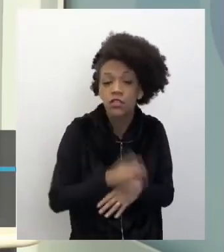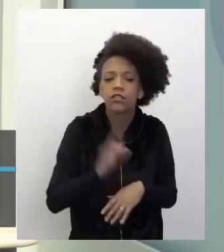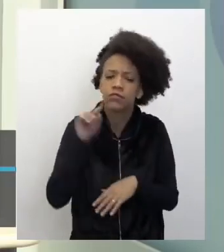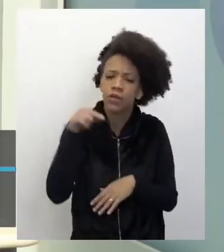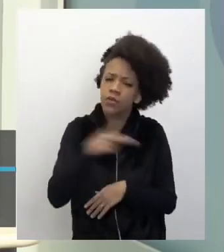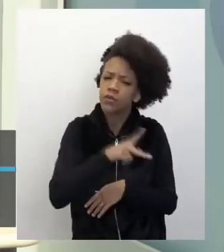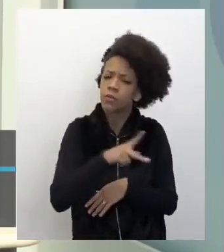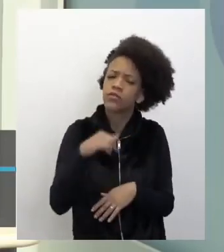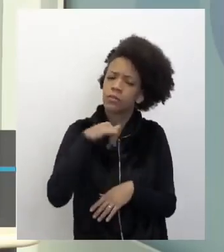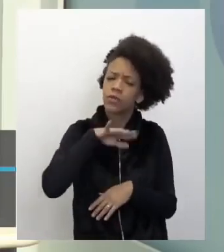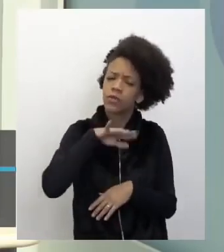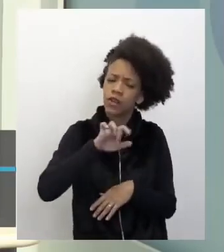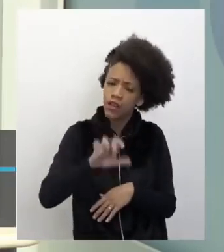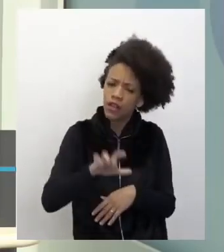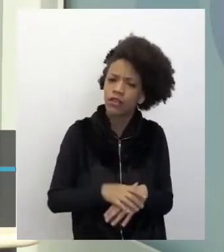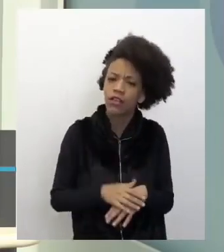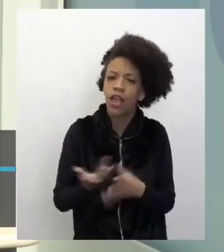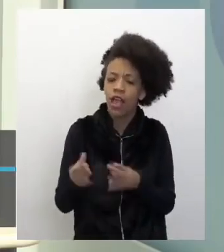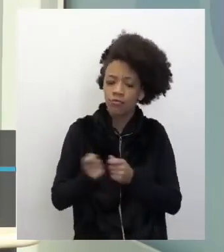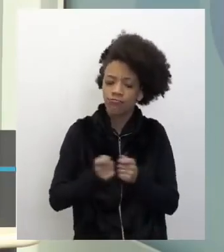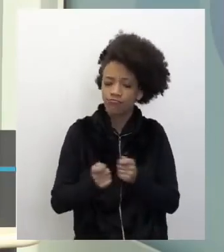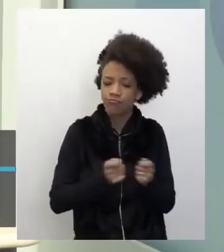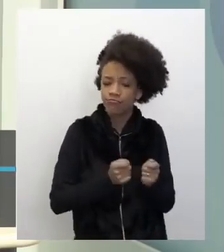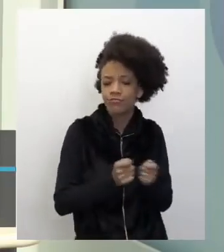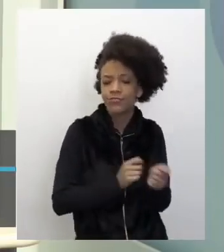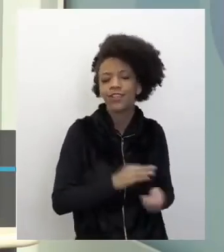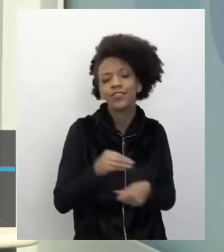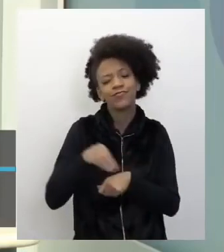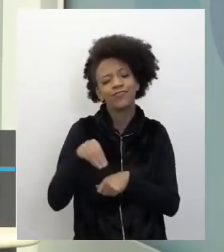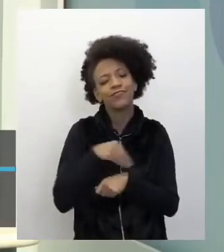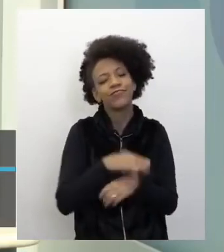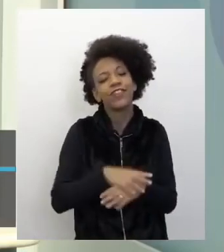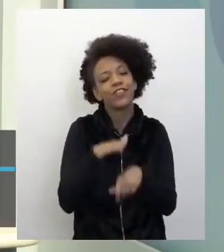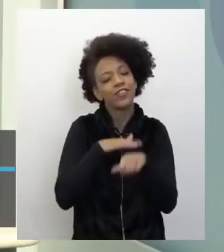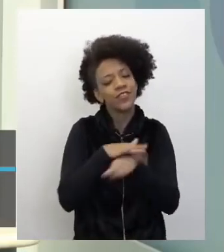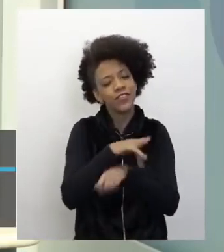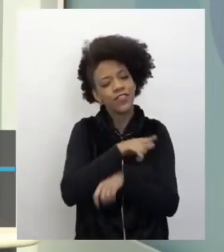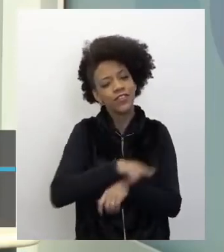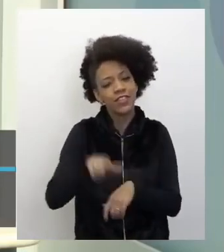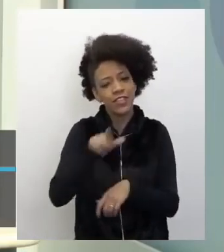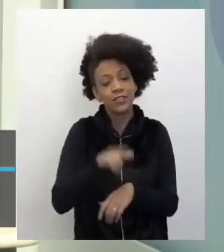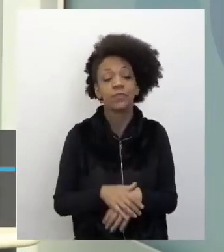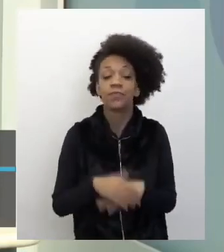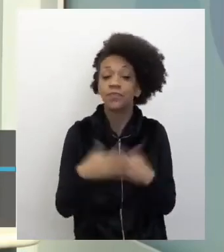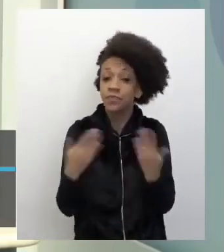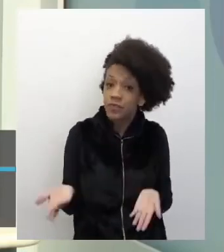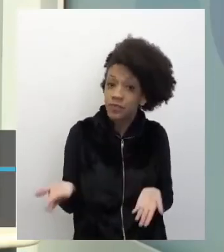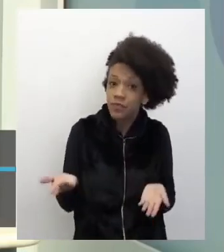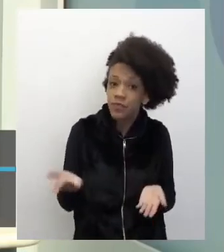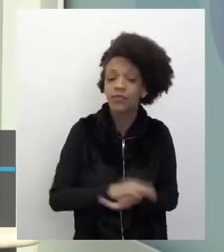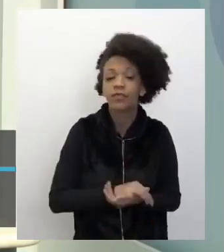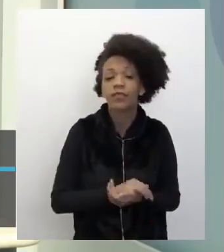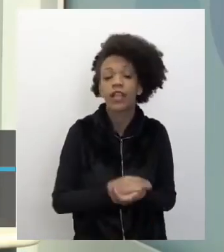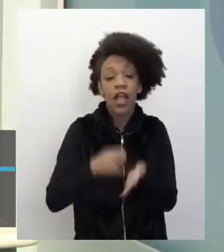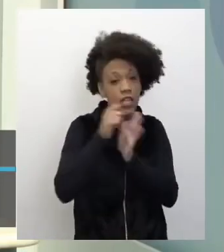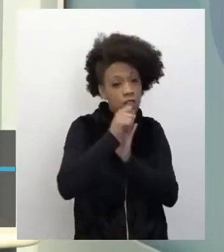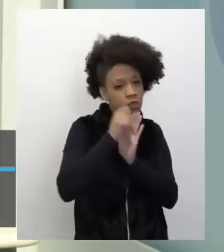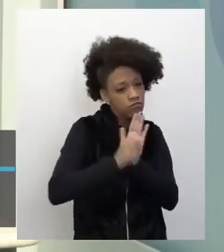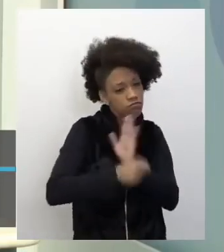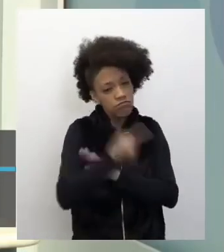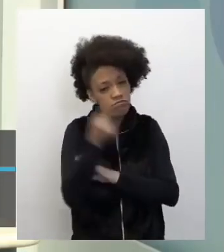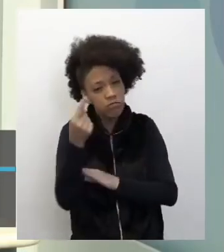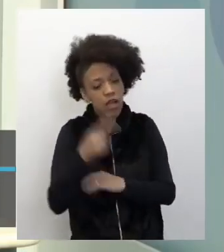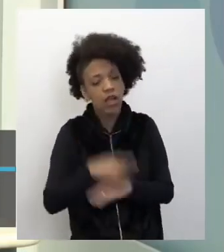professora Milene, a regente da aula de hoje, vai conversar com vocês. Então vamos lá para as primeiras anotações.